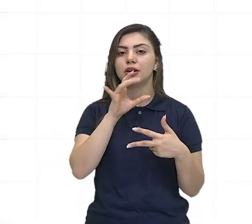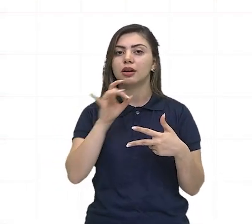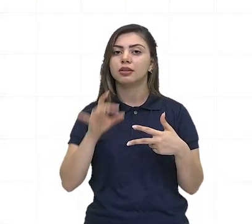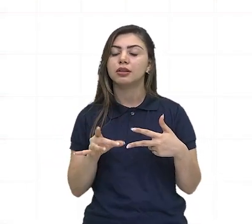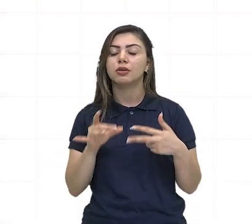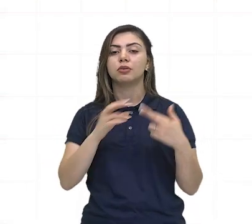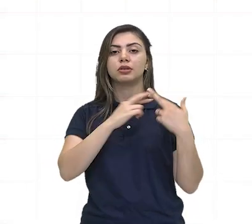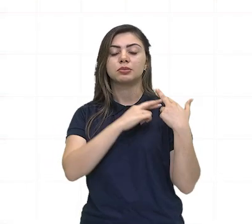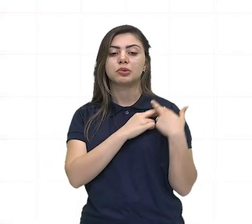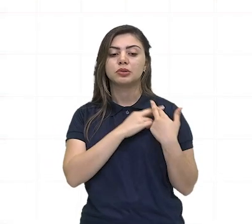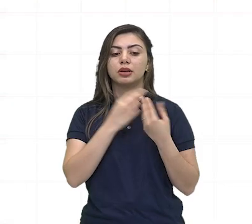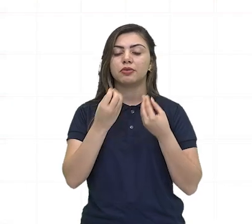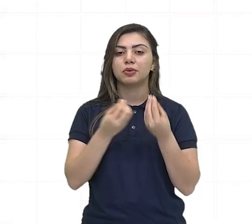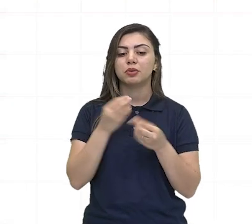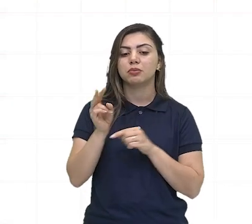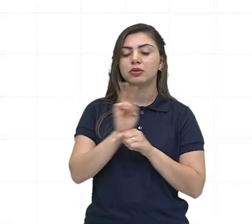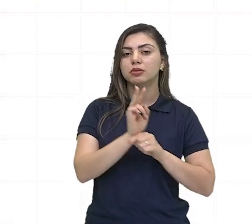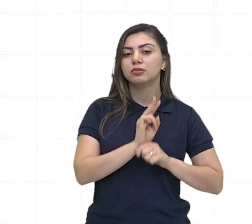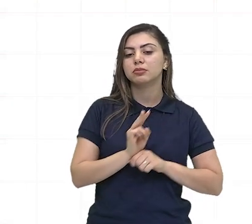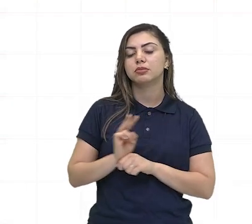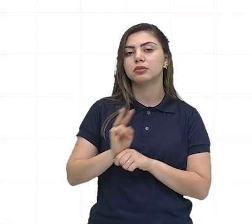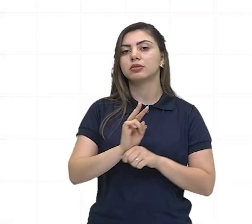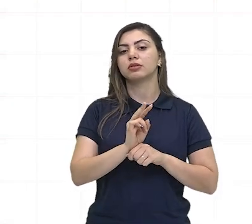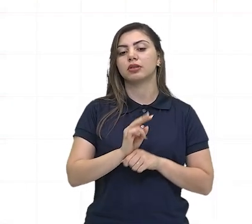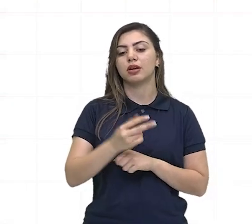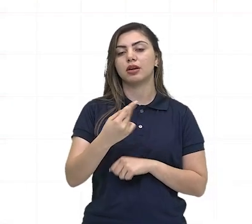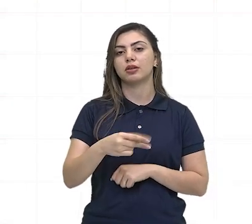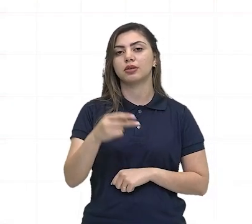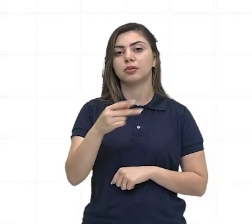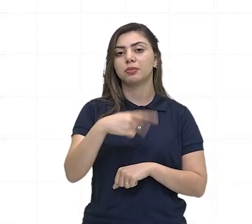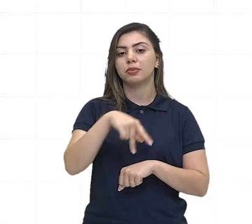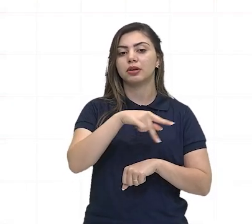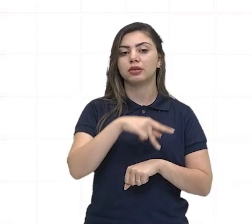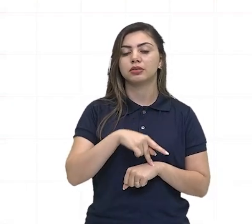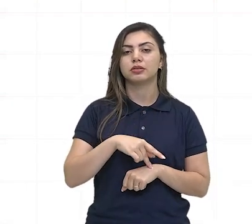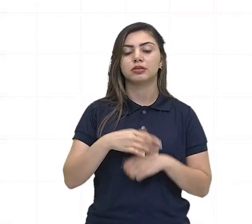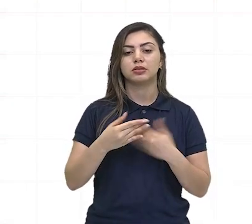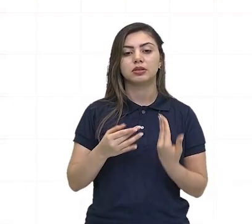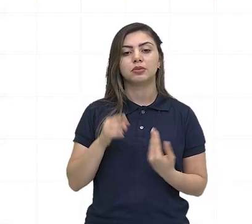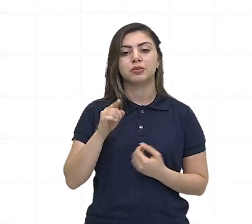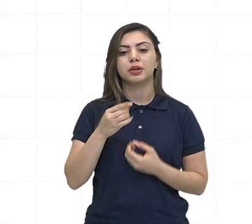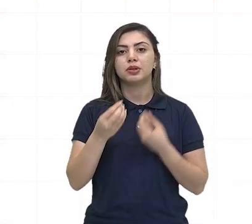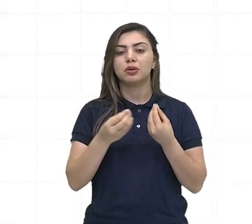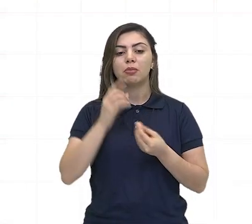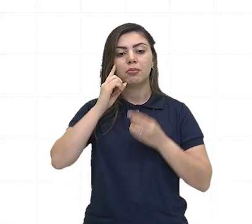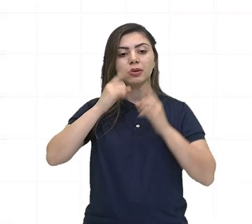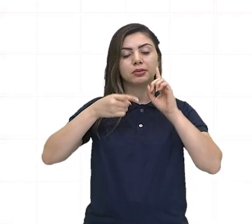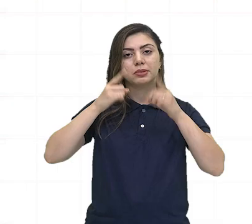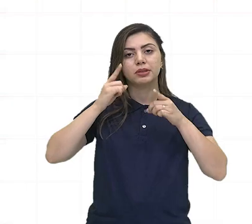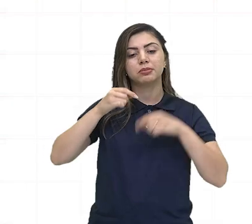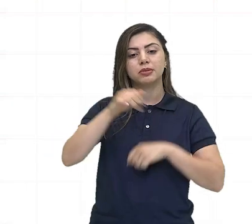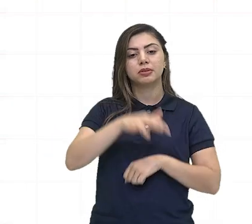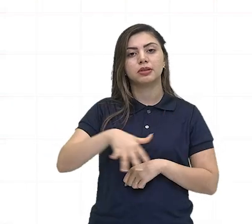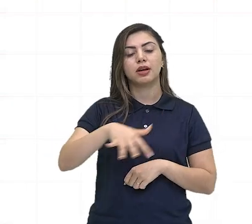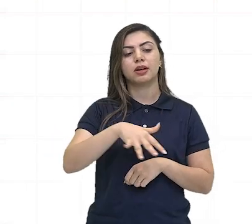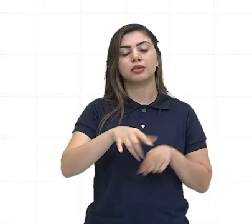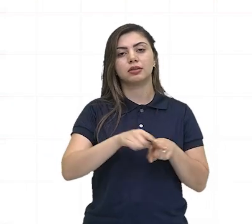pela administração do país, e ele é responsável por exercer autoridade sobre o seu território e